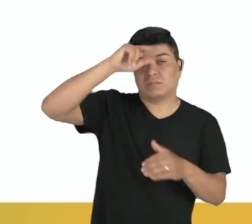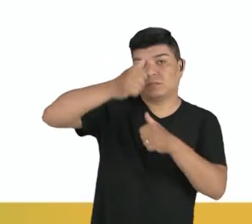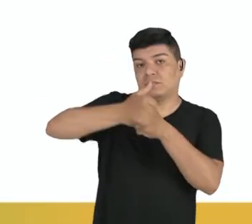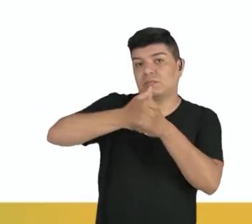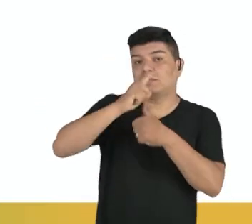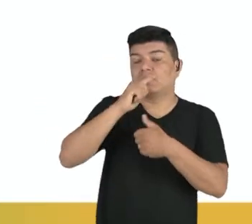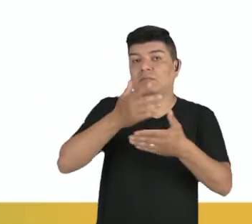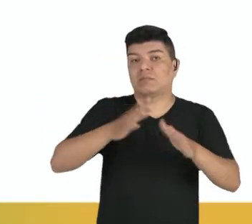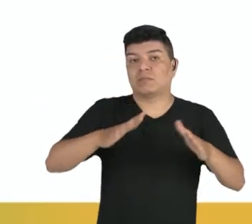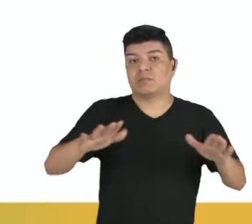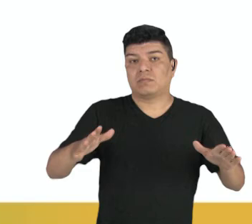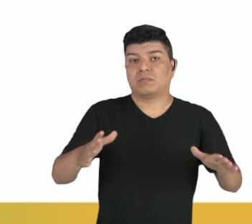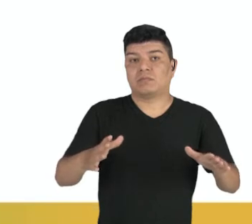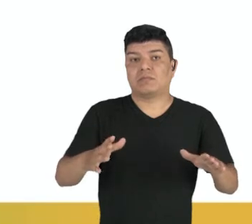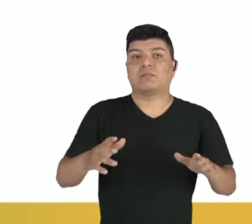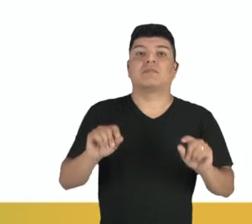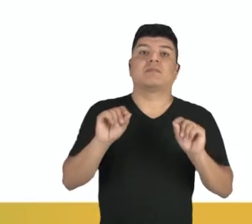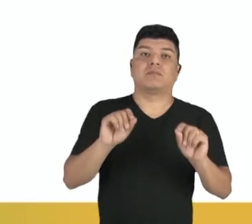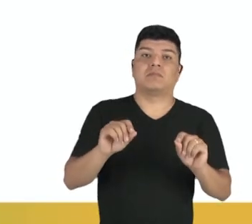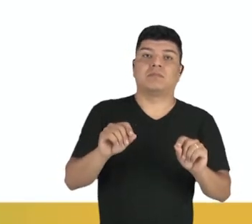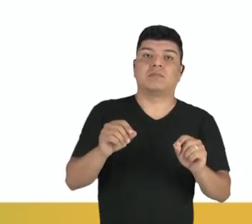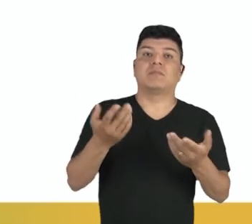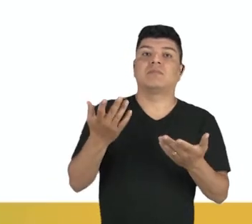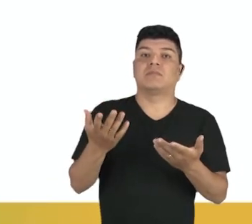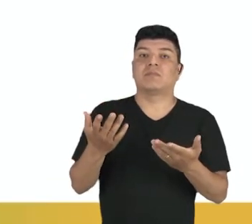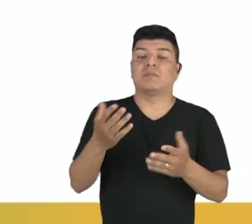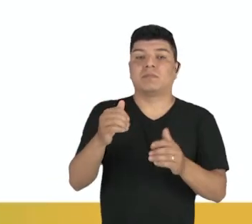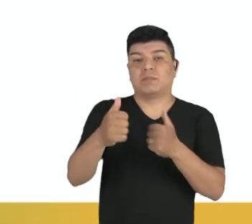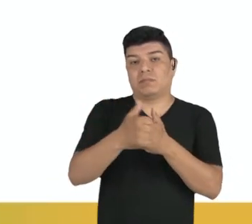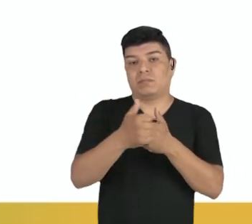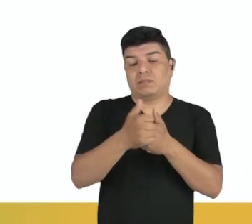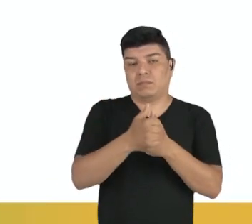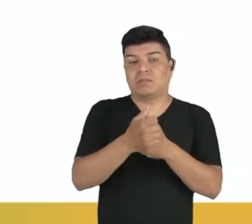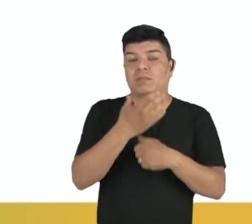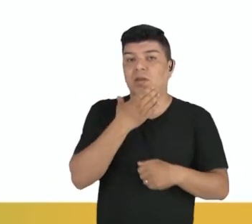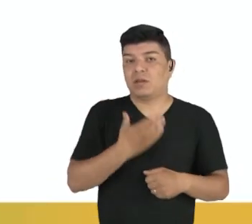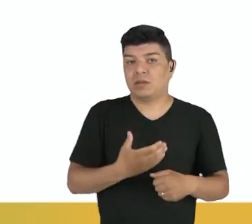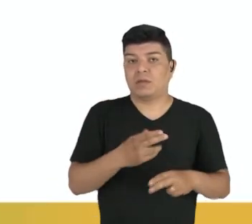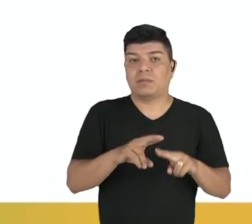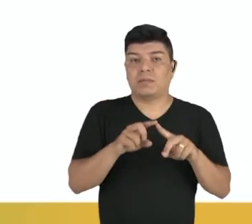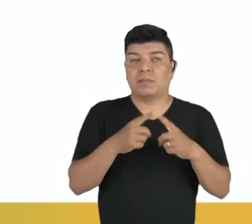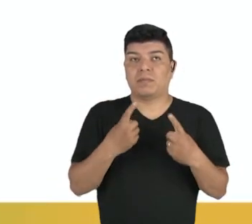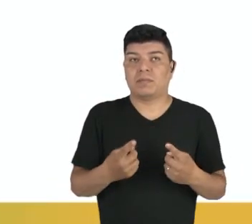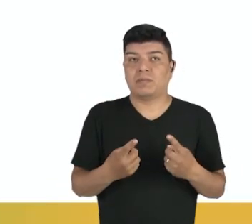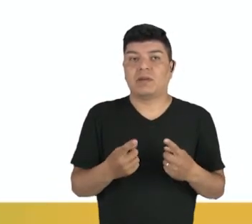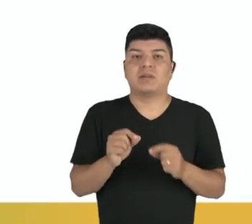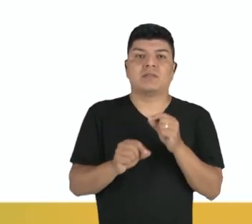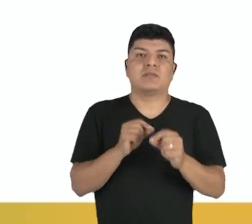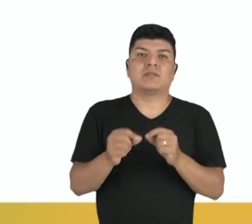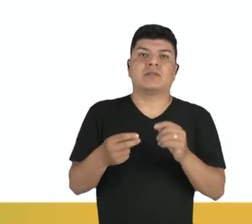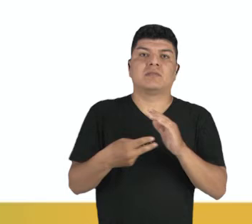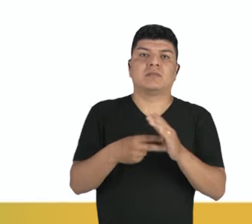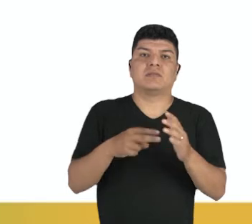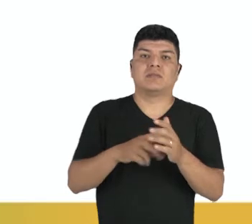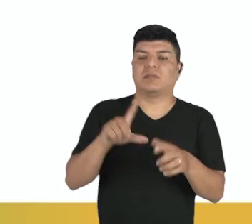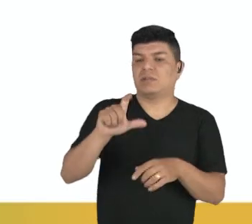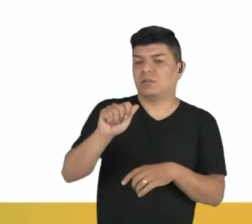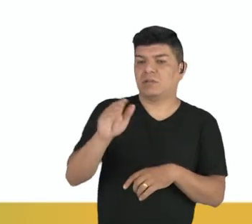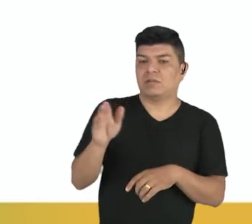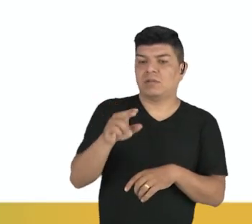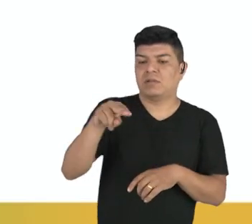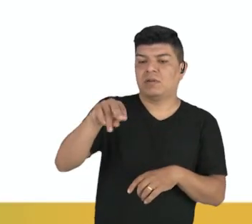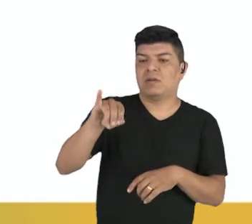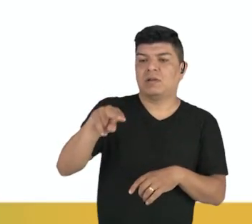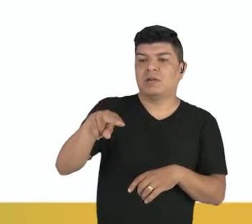Peru, perto do Natal. Então foi em homenagem ao menino Jesus, colocaram El Niño. Mas o que seria El Niño e Laninha?